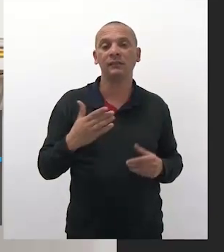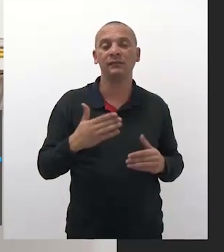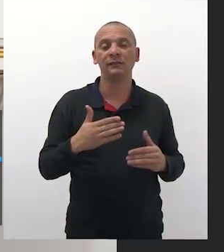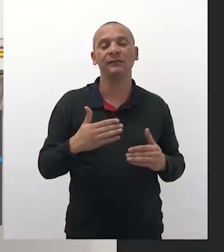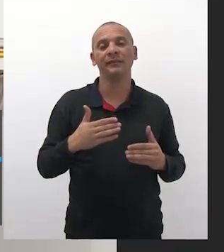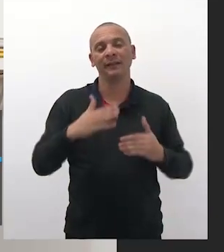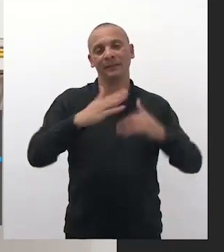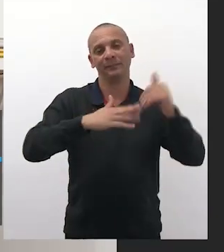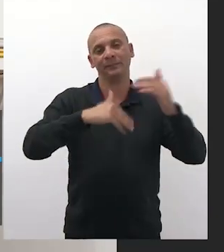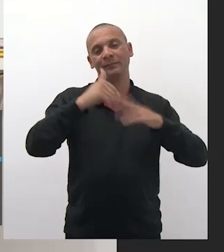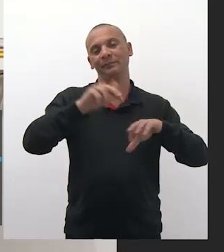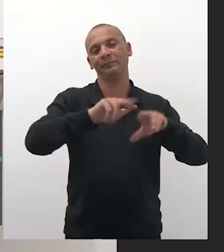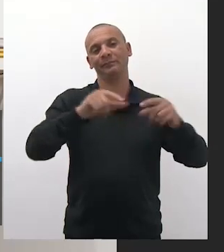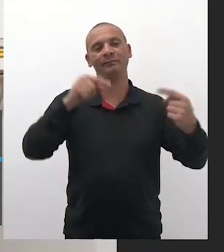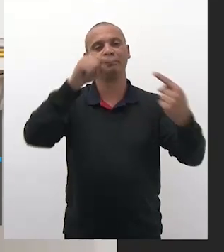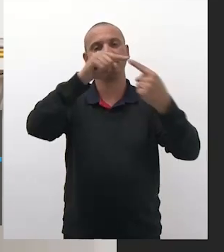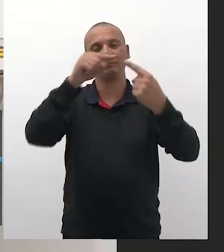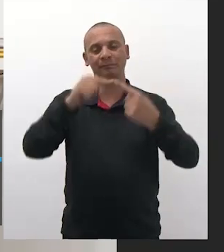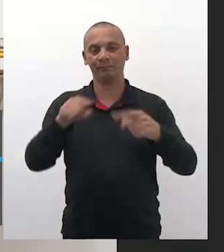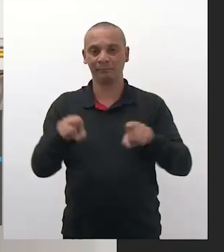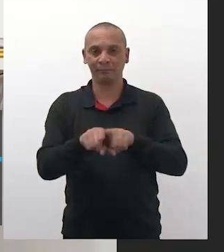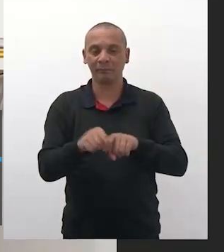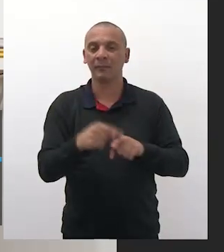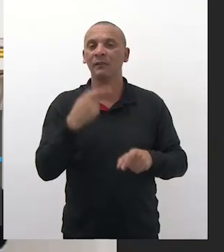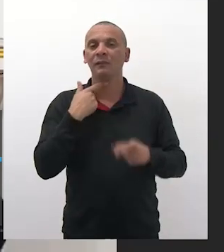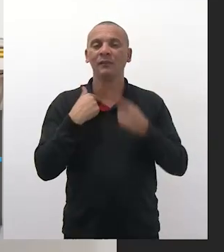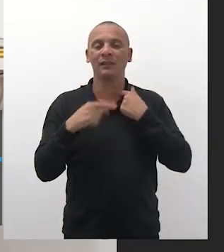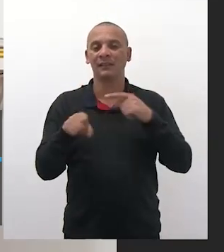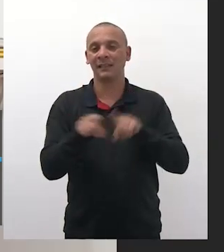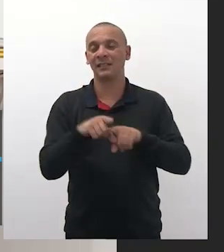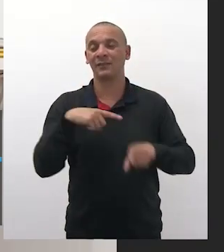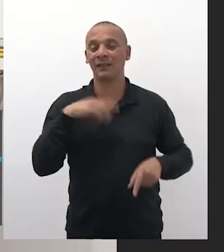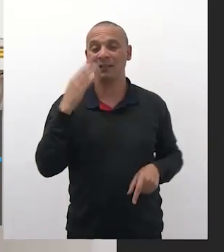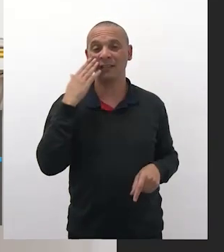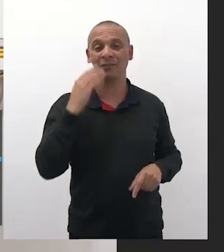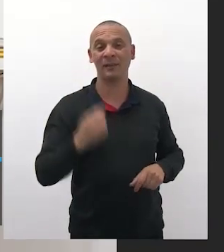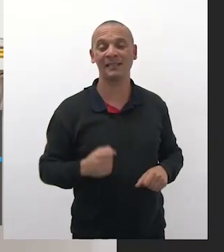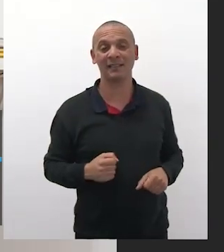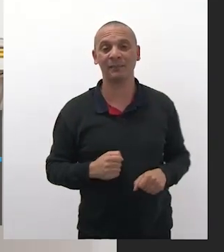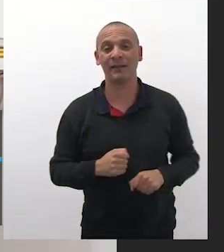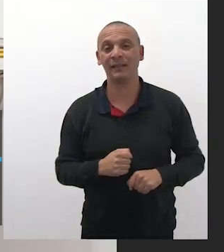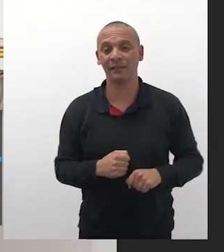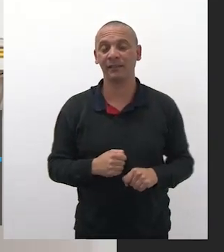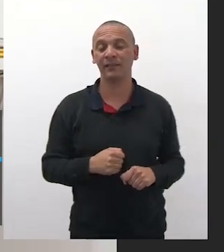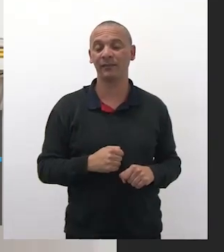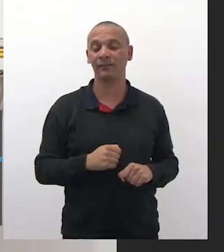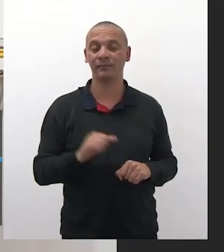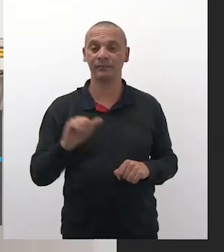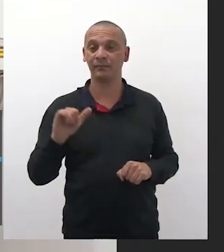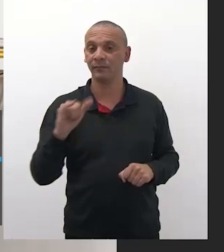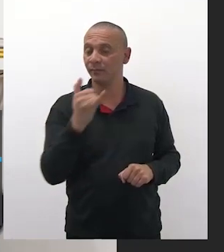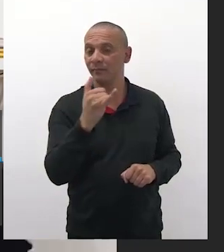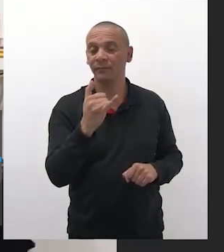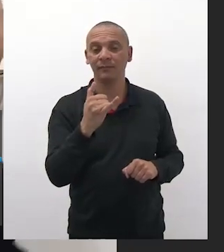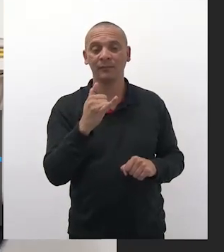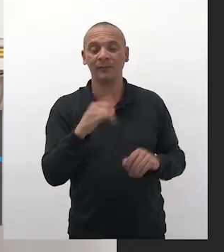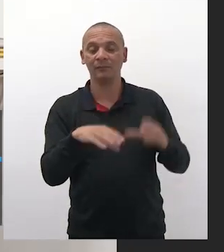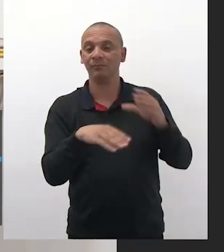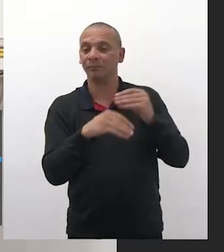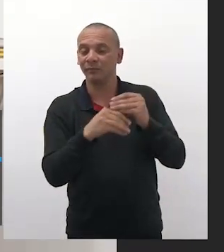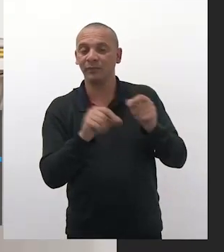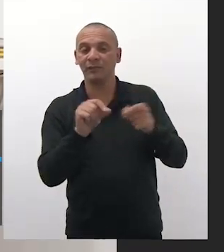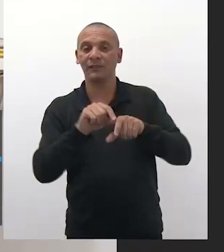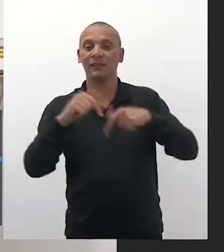habilidades em comum, né? É isso que eu quero. Então, é a oportunidade de juntar ali e fazer